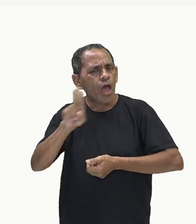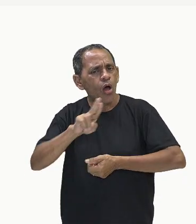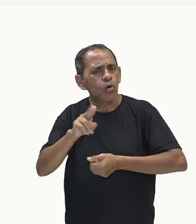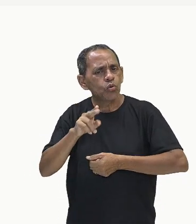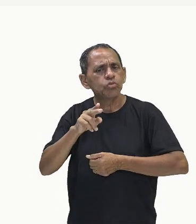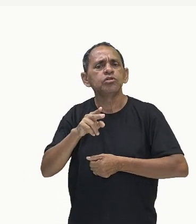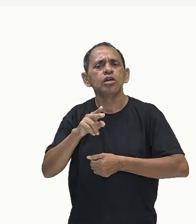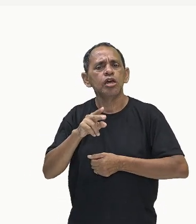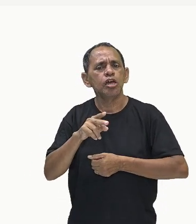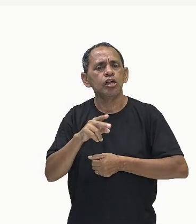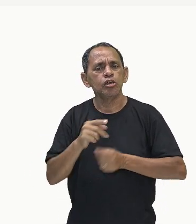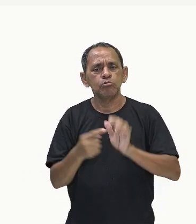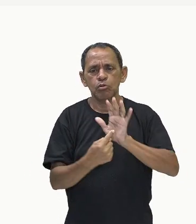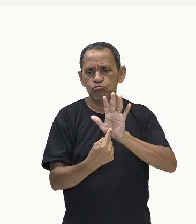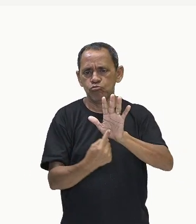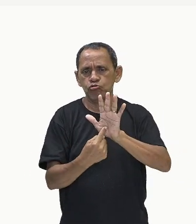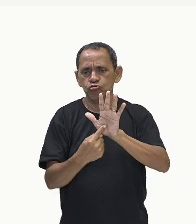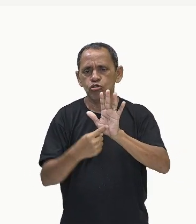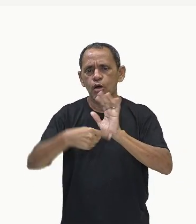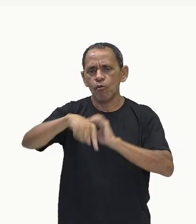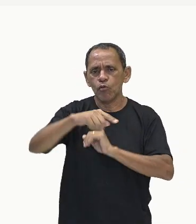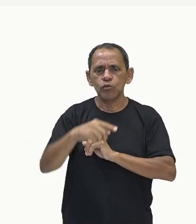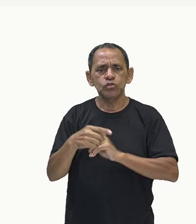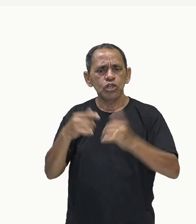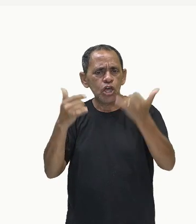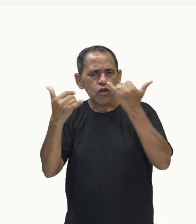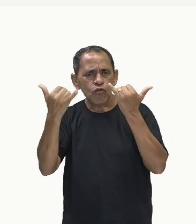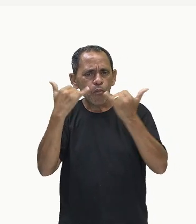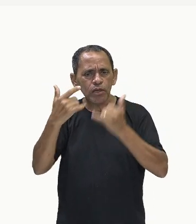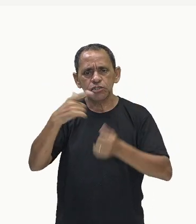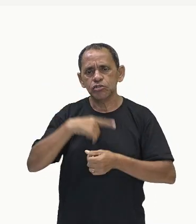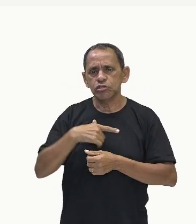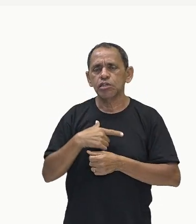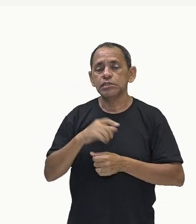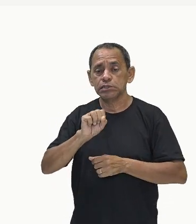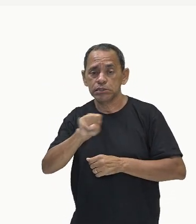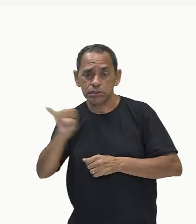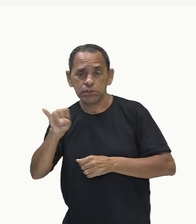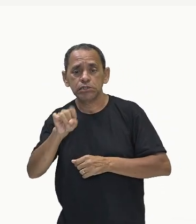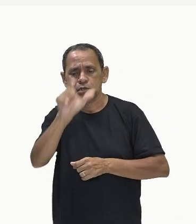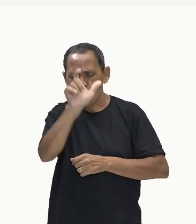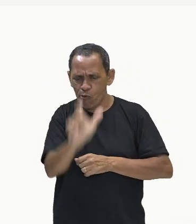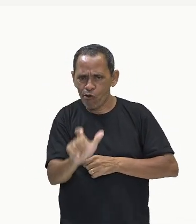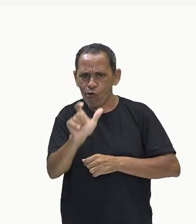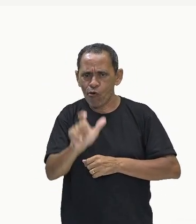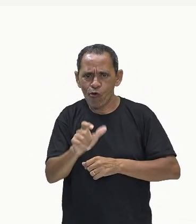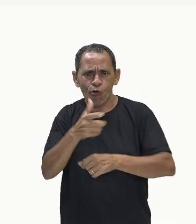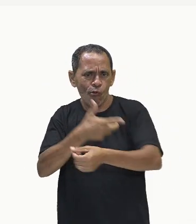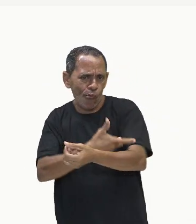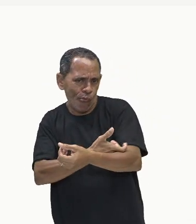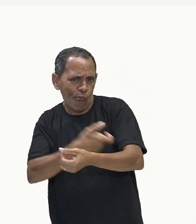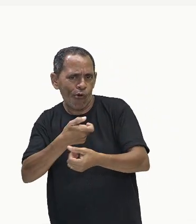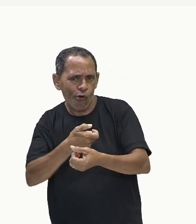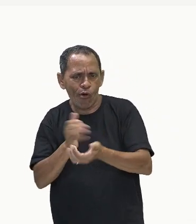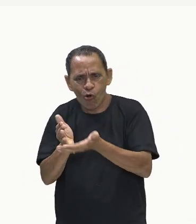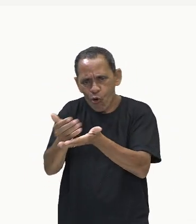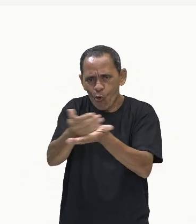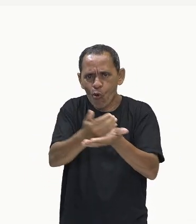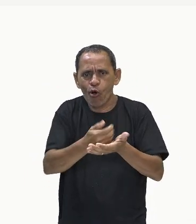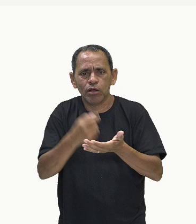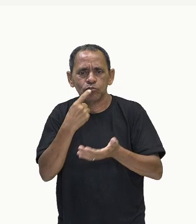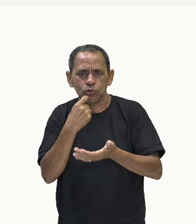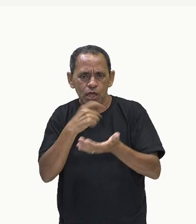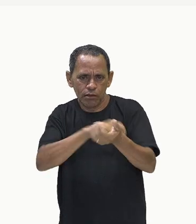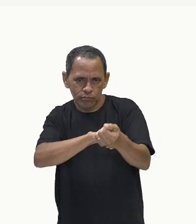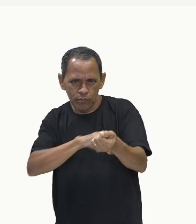Novamente, vou contar uma situação, né, de fazer um exame em que foi feito ali uma coleta de sangue em